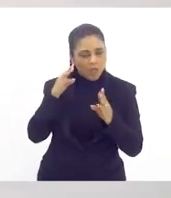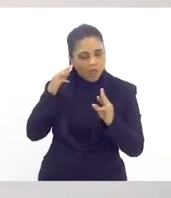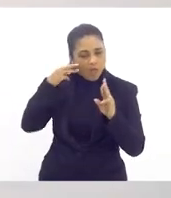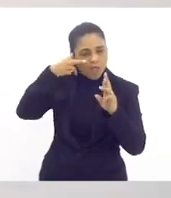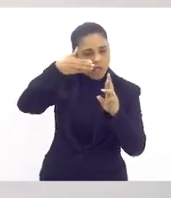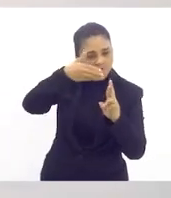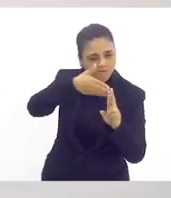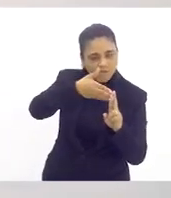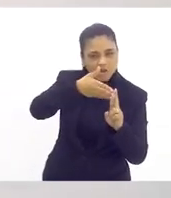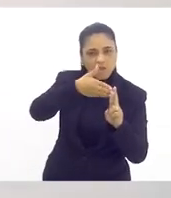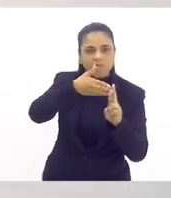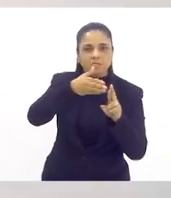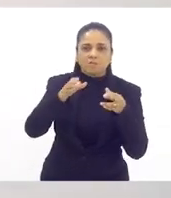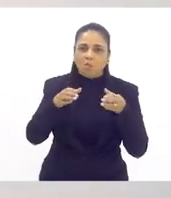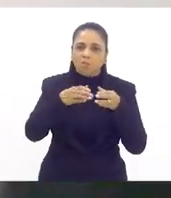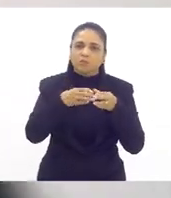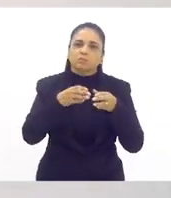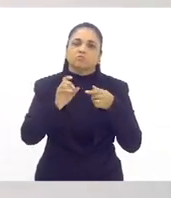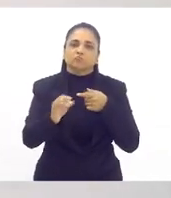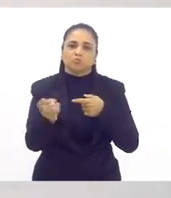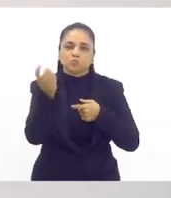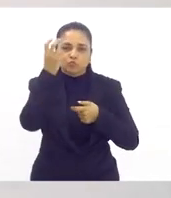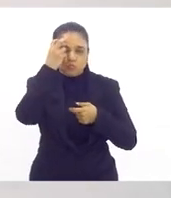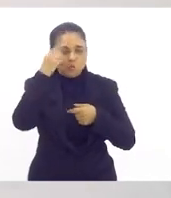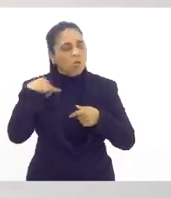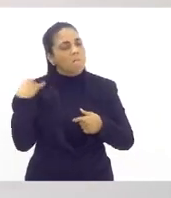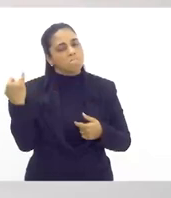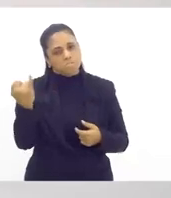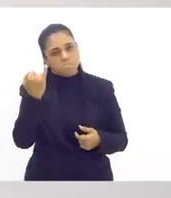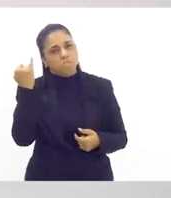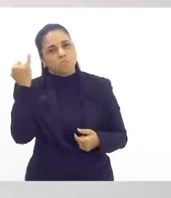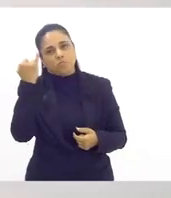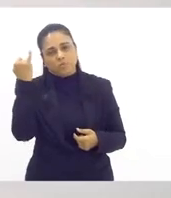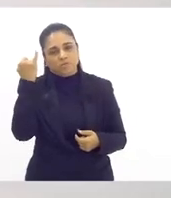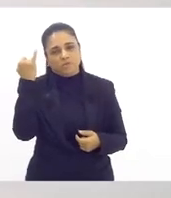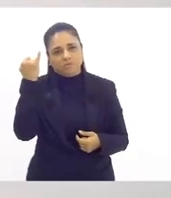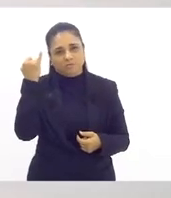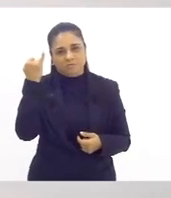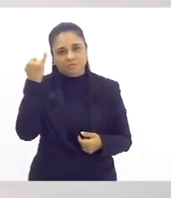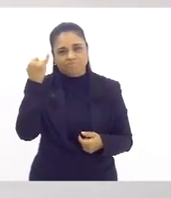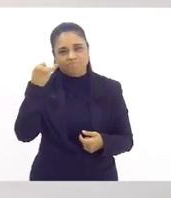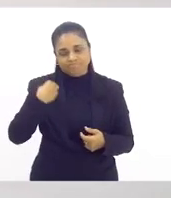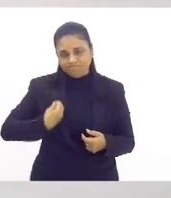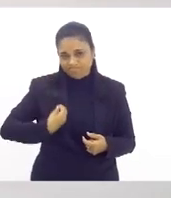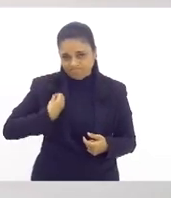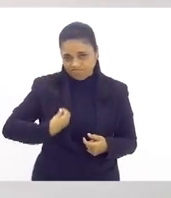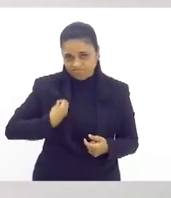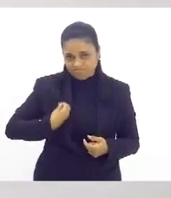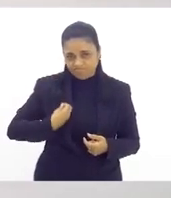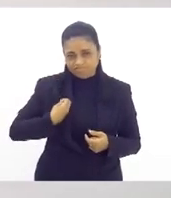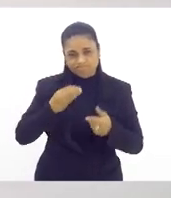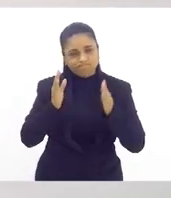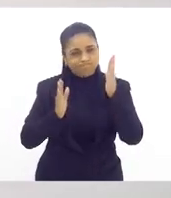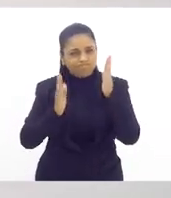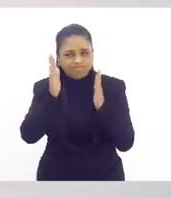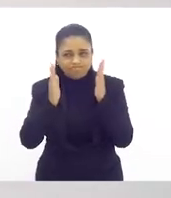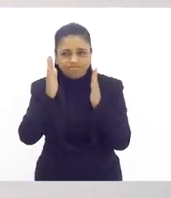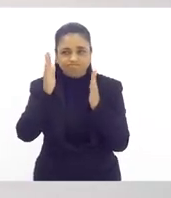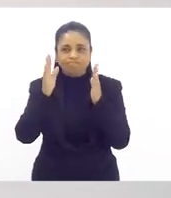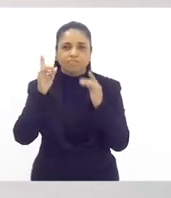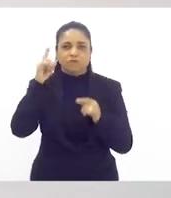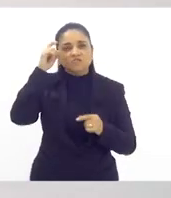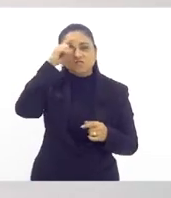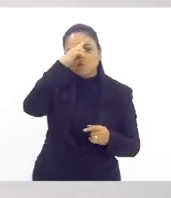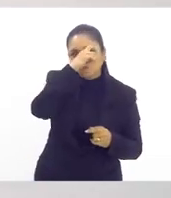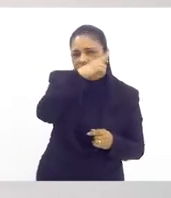comissão de cultura eu acho isso muito importante porque nós vivemos um período muito